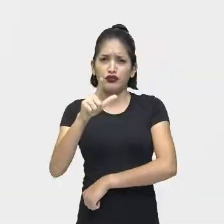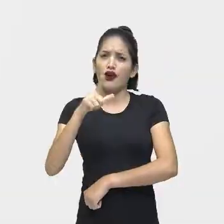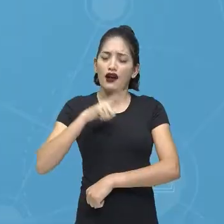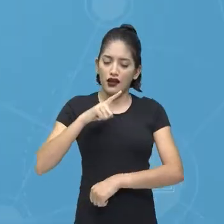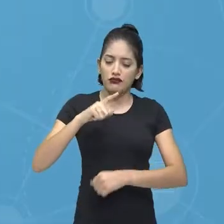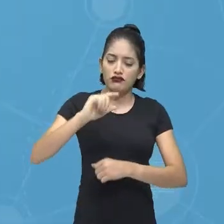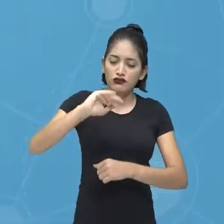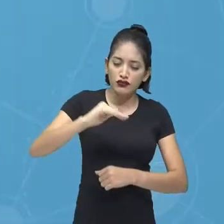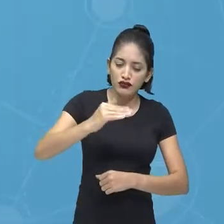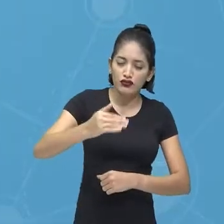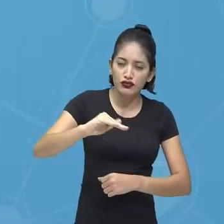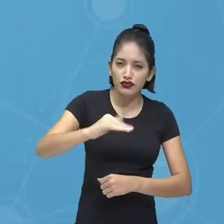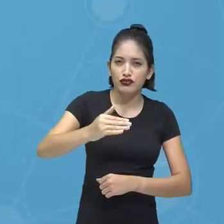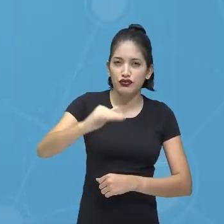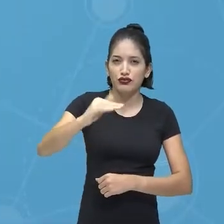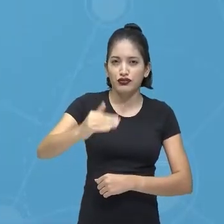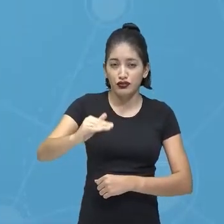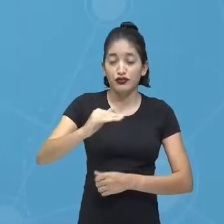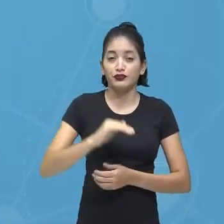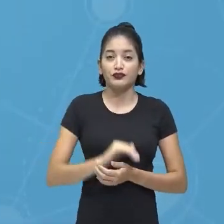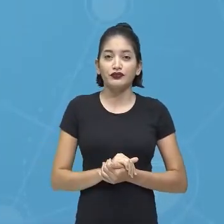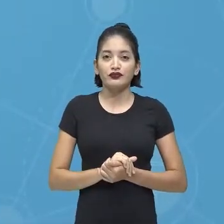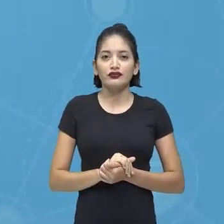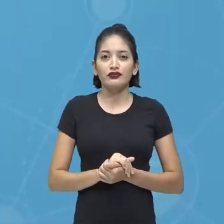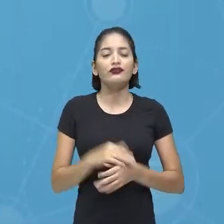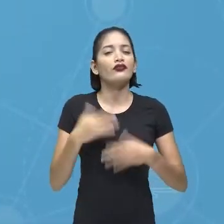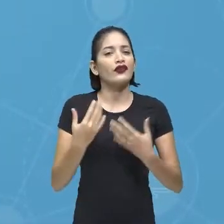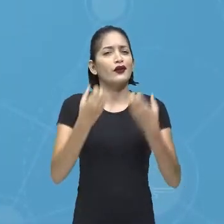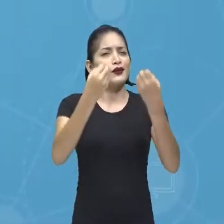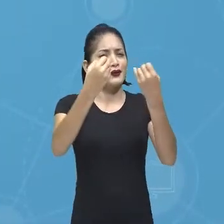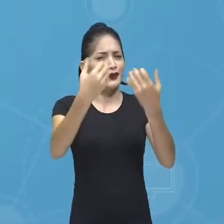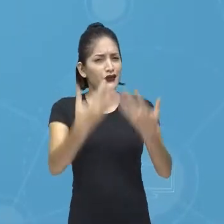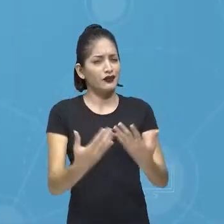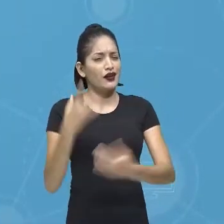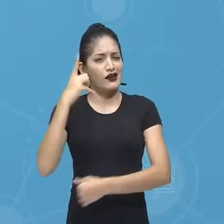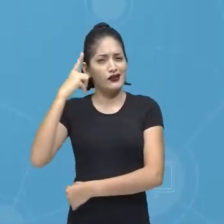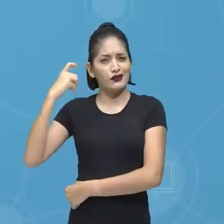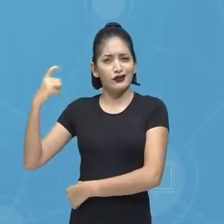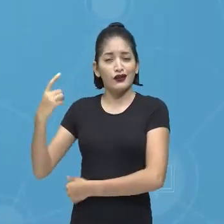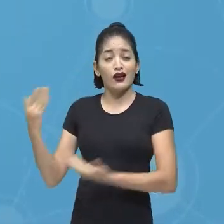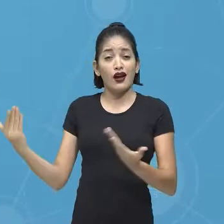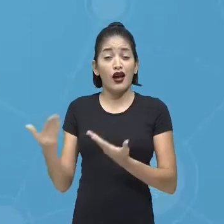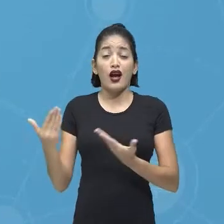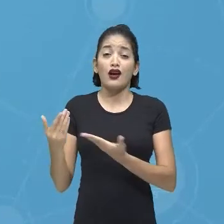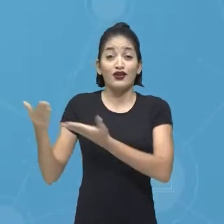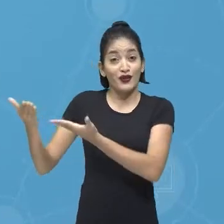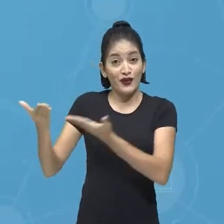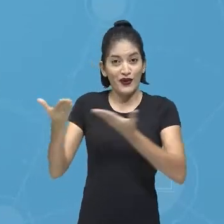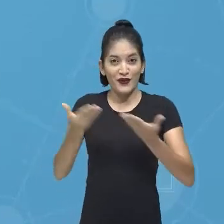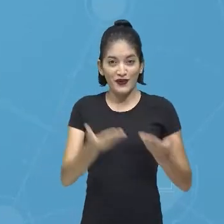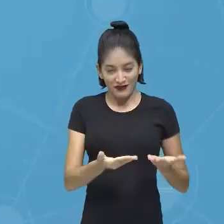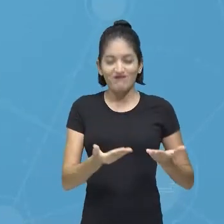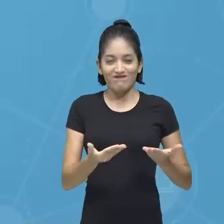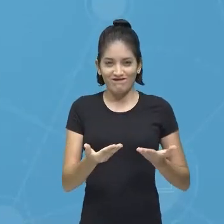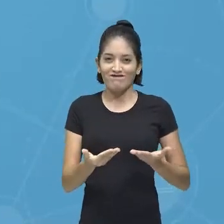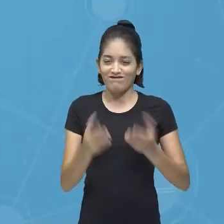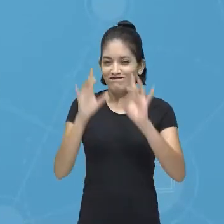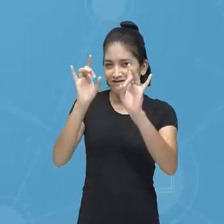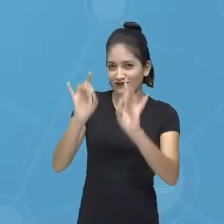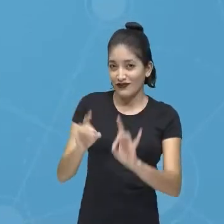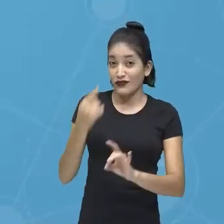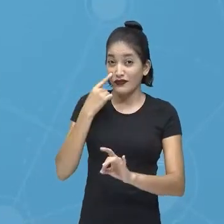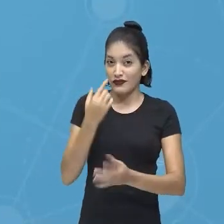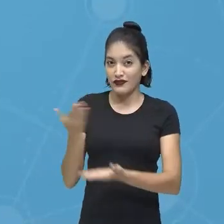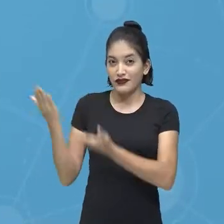pedra. Então, para falar um pouco sobre essa propagação do som, eu trouxe uma convidada muito especial.